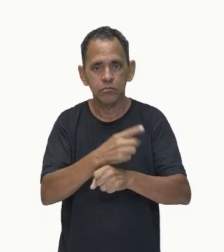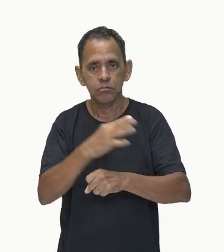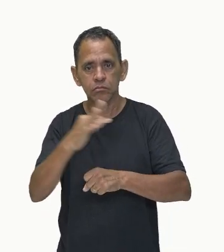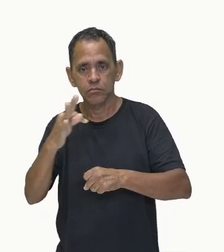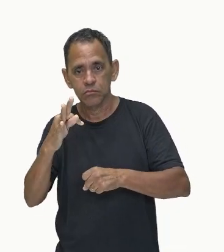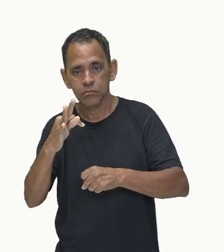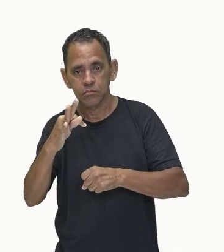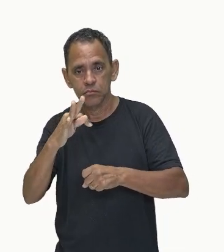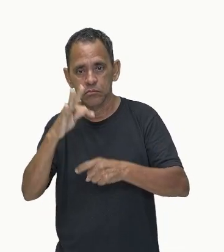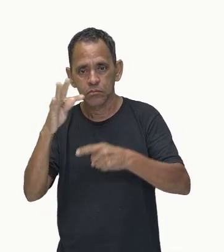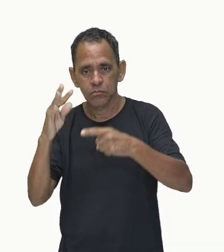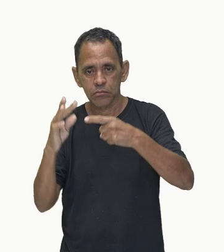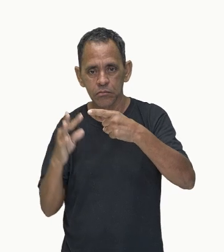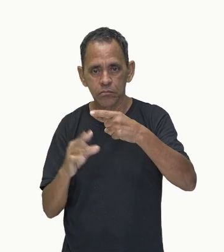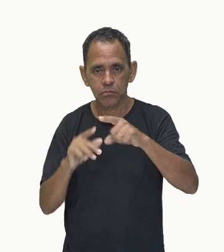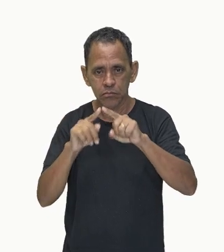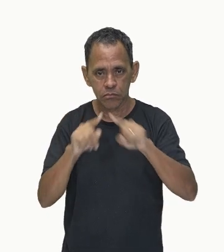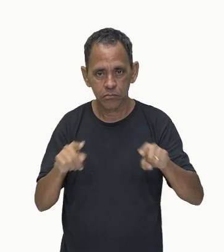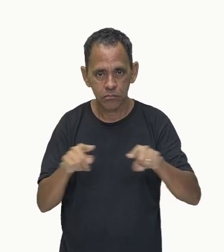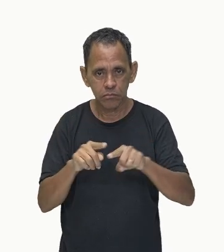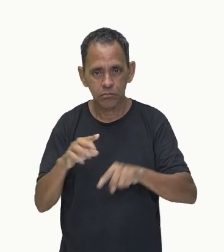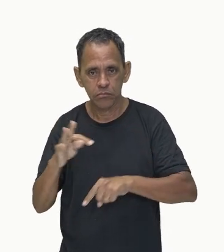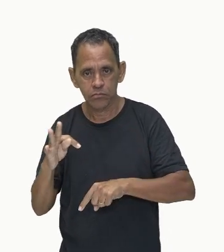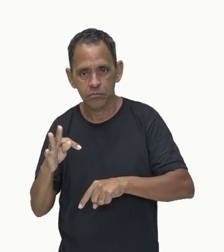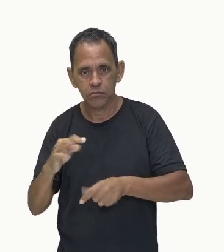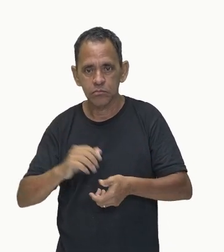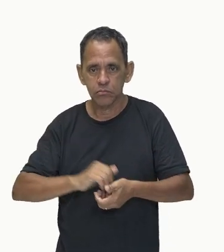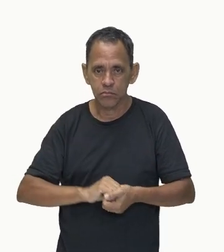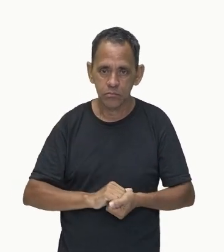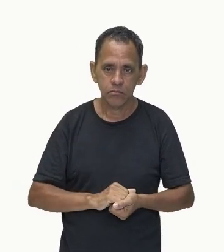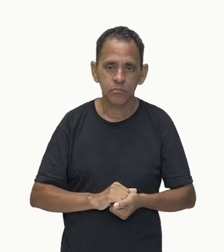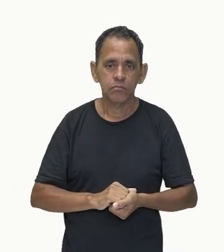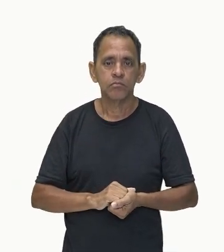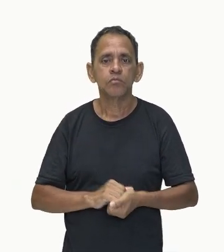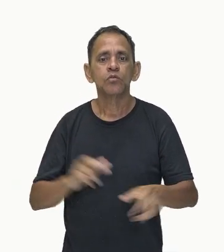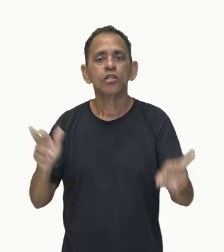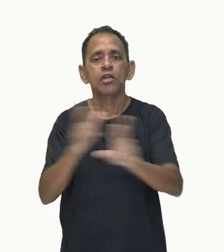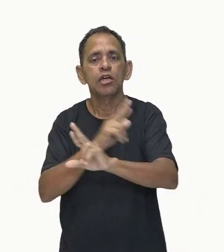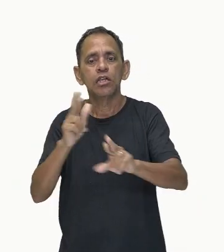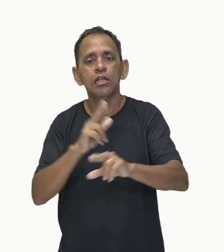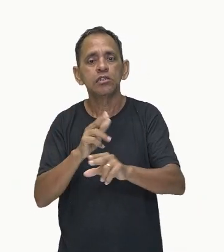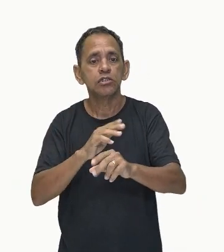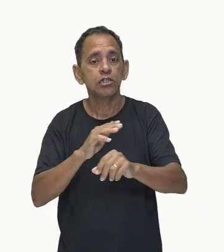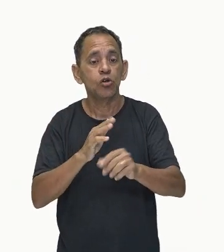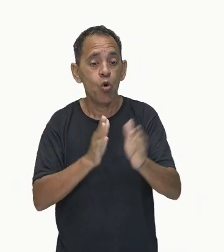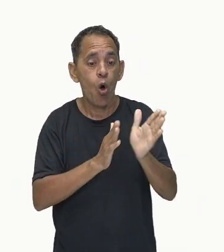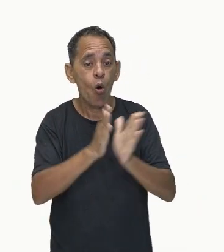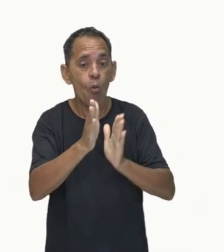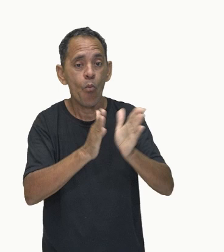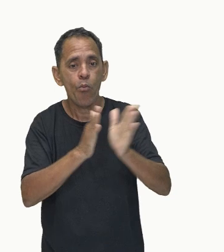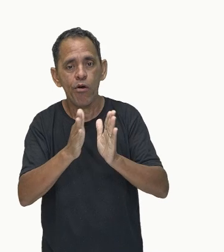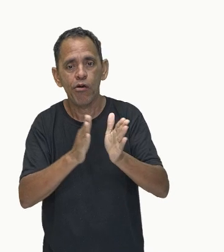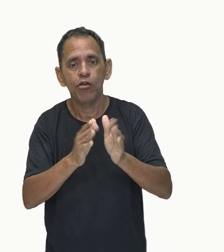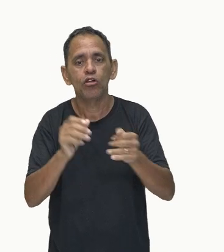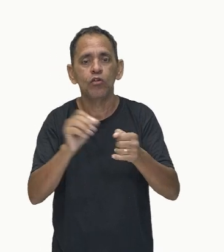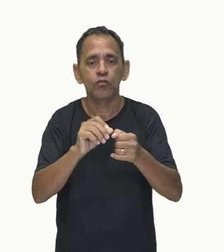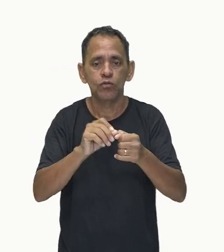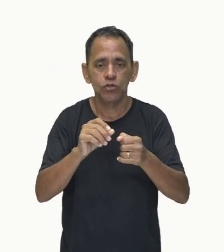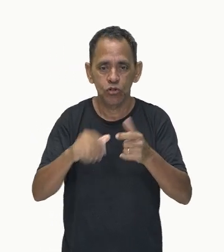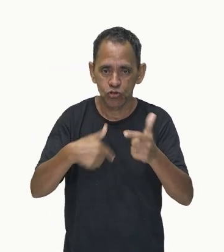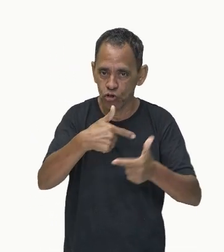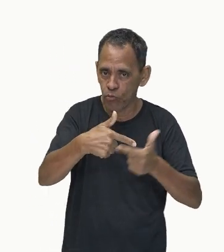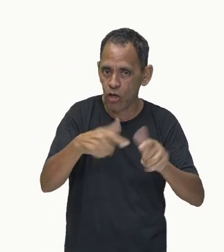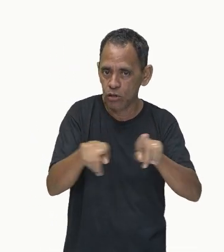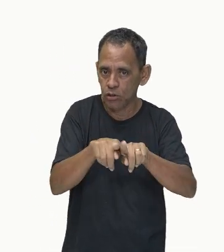trabalho de sua força em relação ao tempo de realização, definindo a potência. Então aqui nós